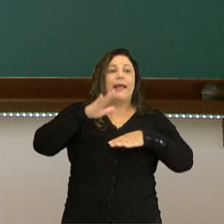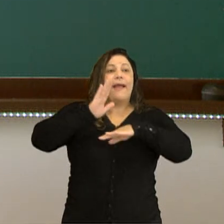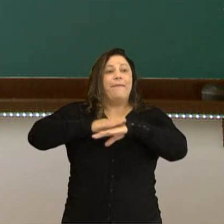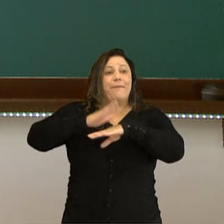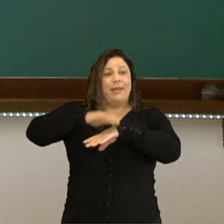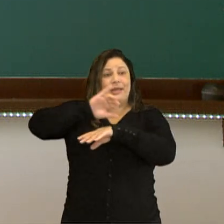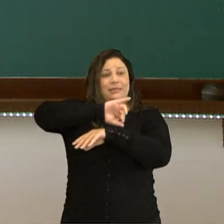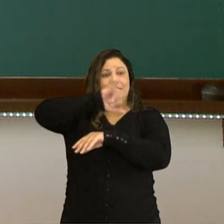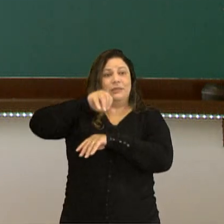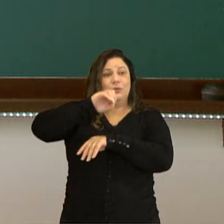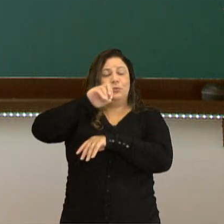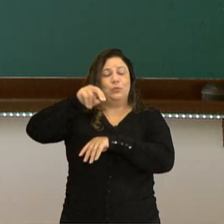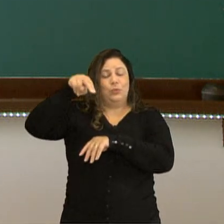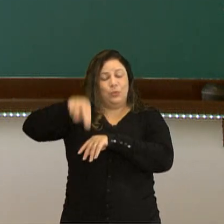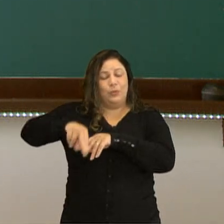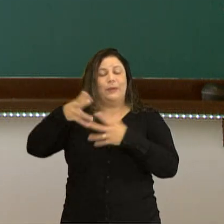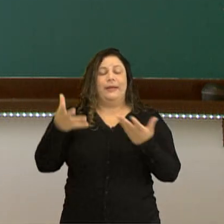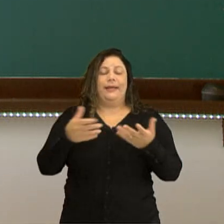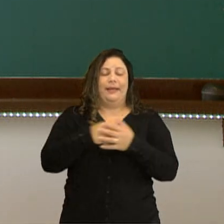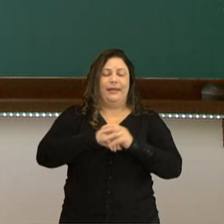a Tarsila vai trabalhar mais o